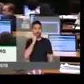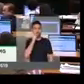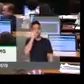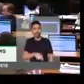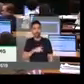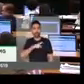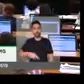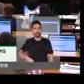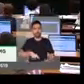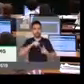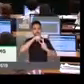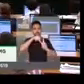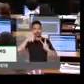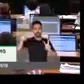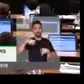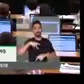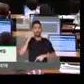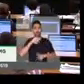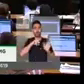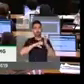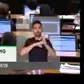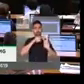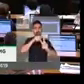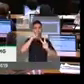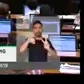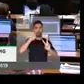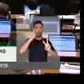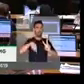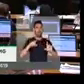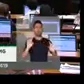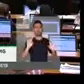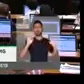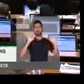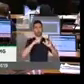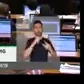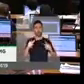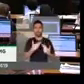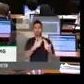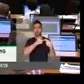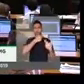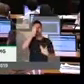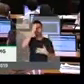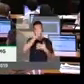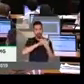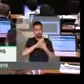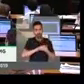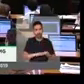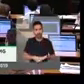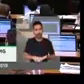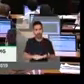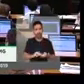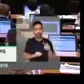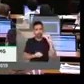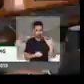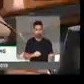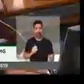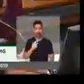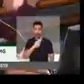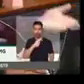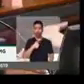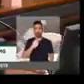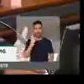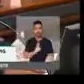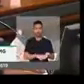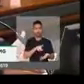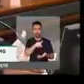presidente da vale verde dizer aqui que a vale é uma jóia rara que ela não tem responsabilidade sobre o que aconteceu pelo menos ele foi um homem suficiente para